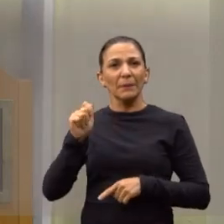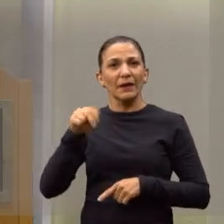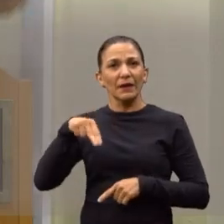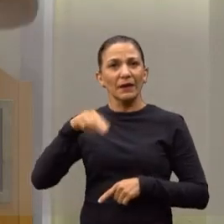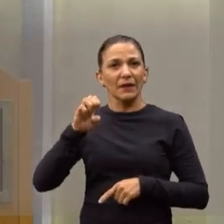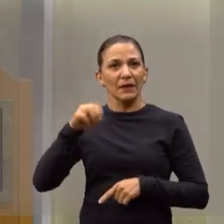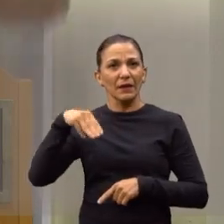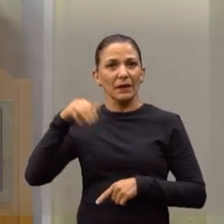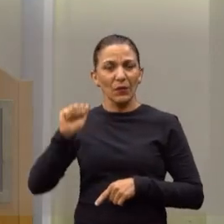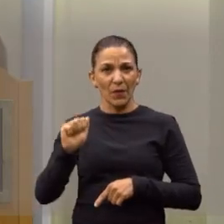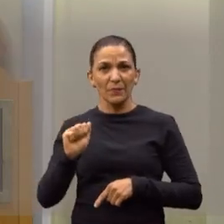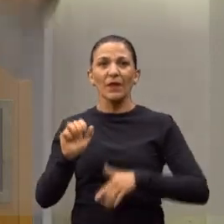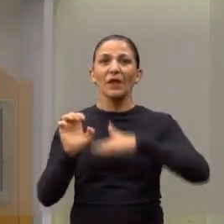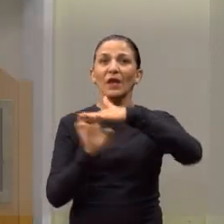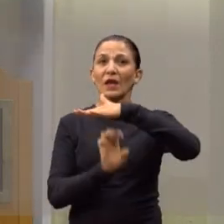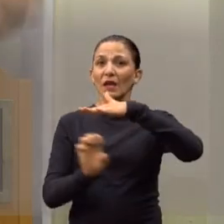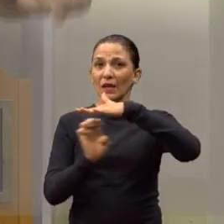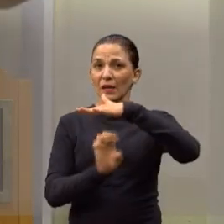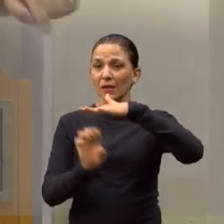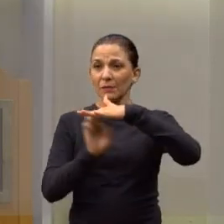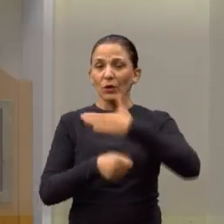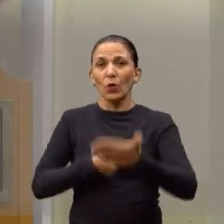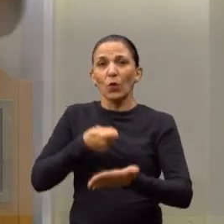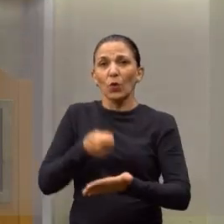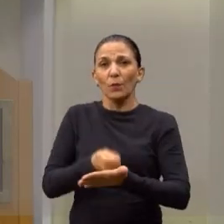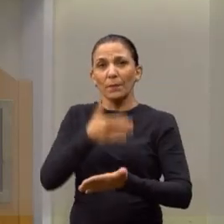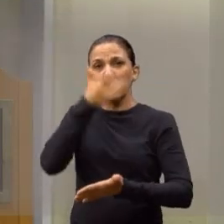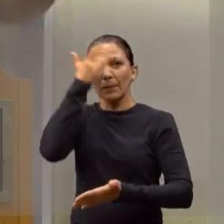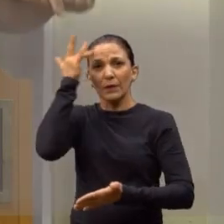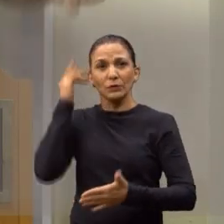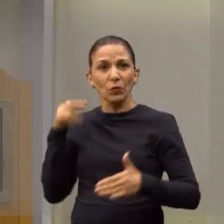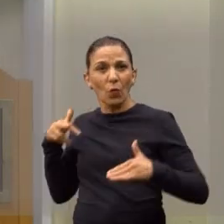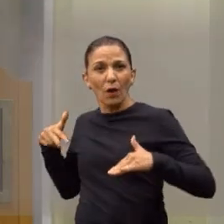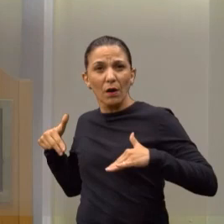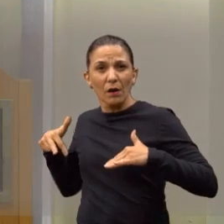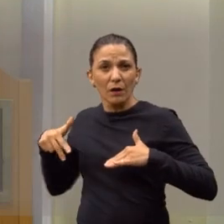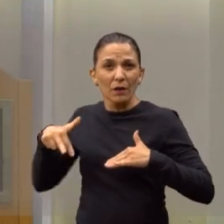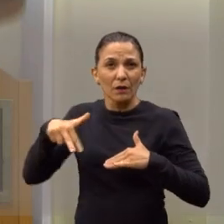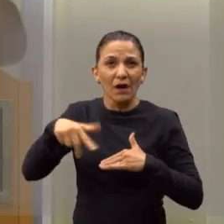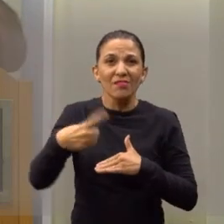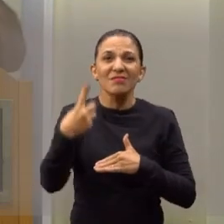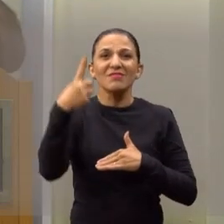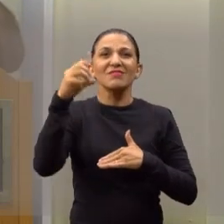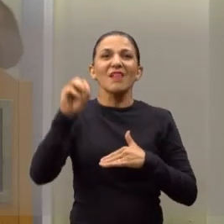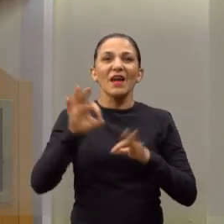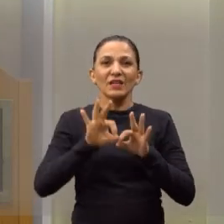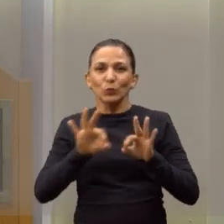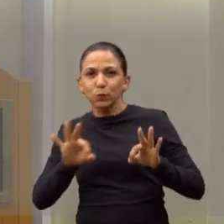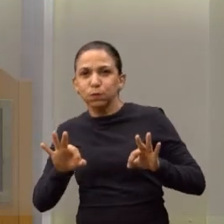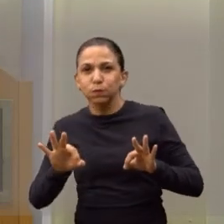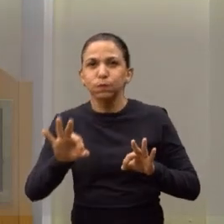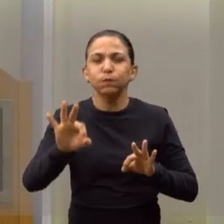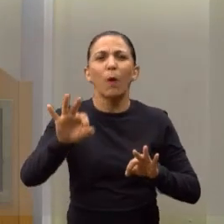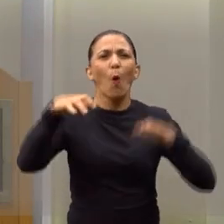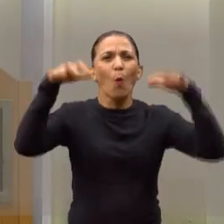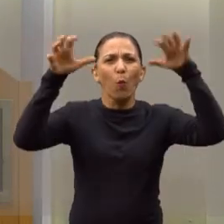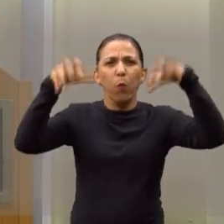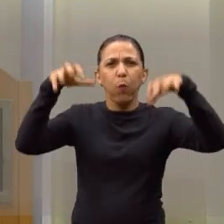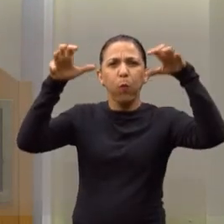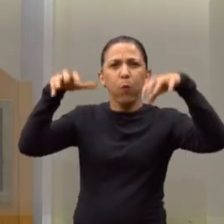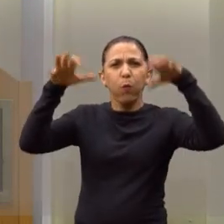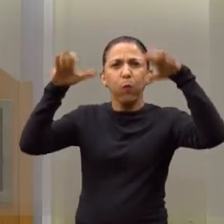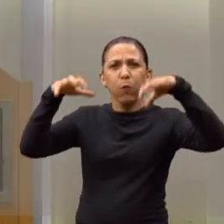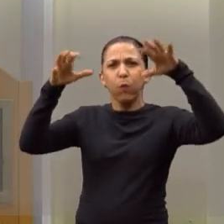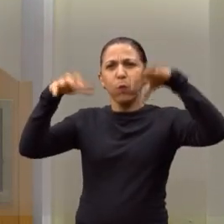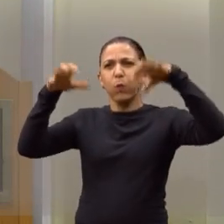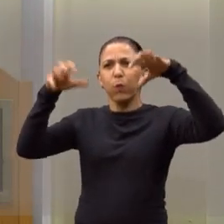dilúvio, as empresas, Flávio Marquesi, obrigaram as pessoas a andar 10 quarteirões debaixo de uma chuva